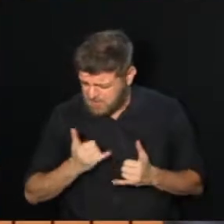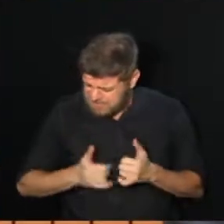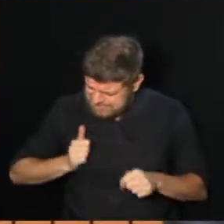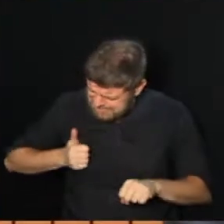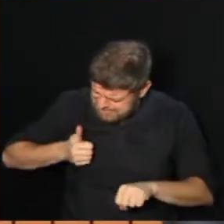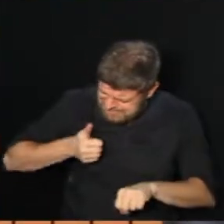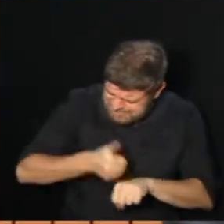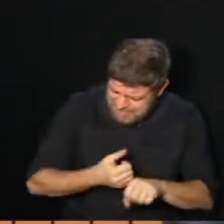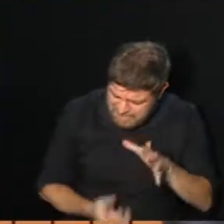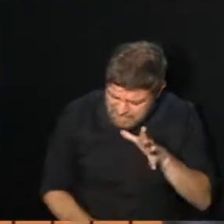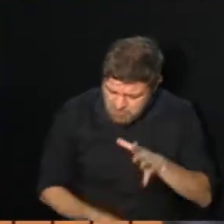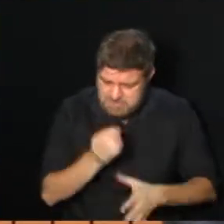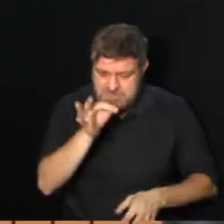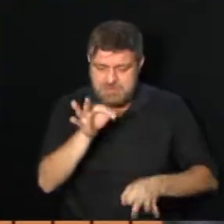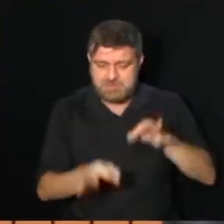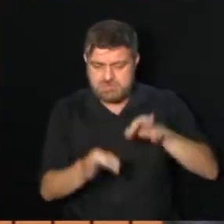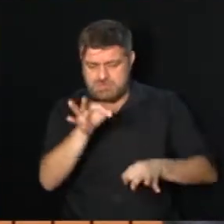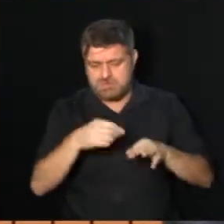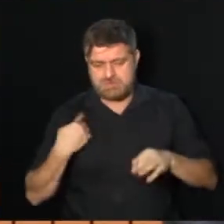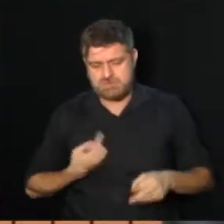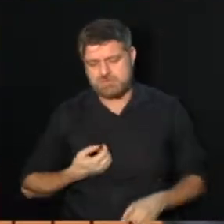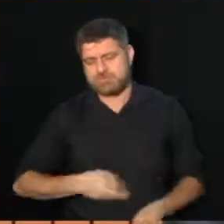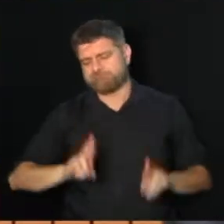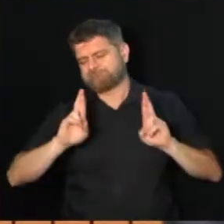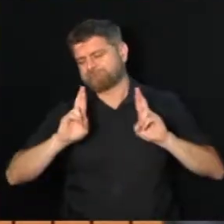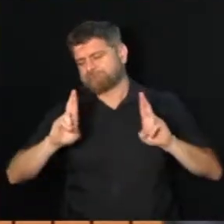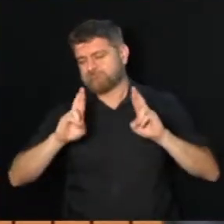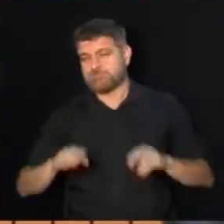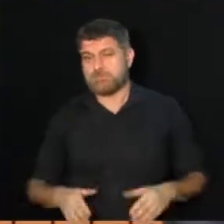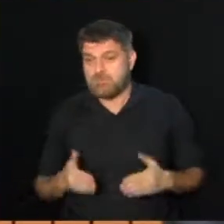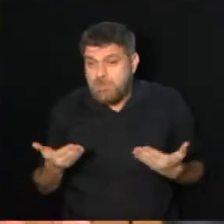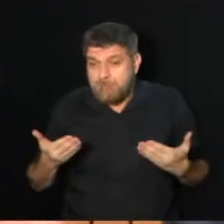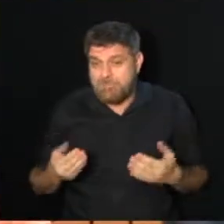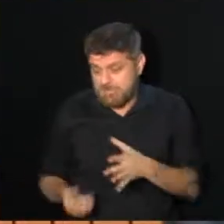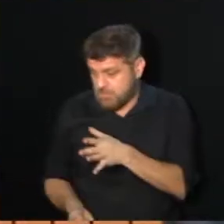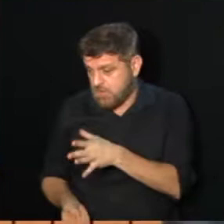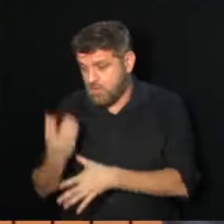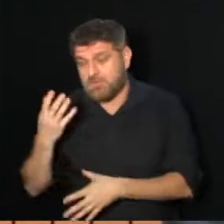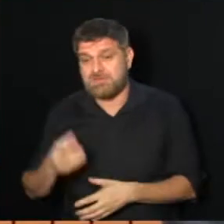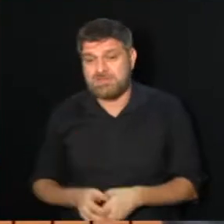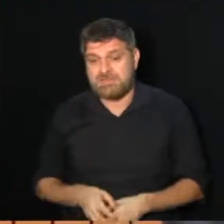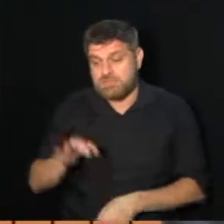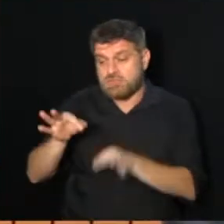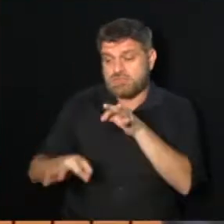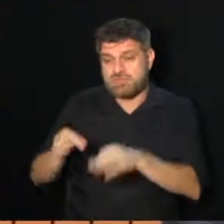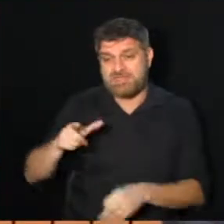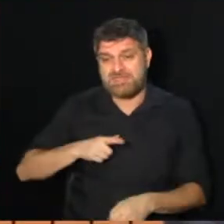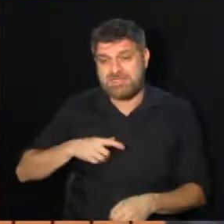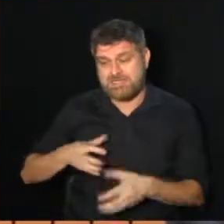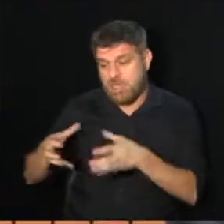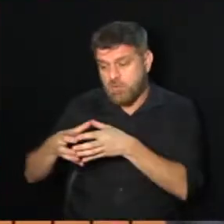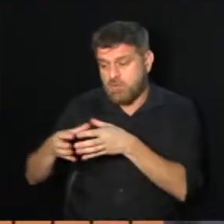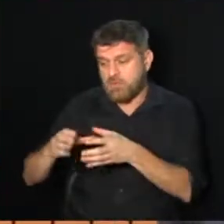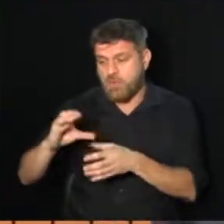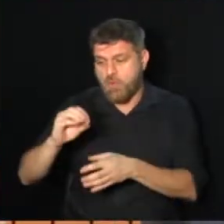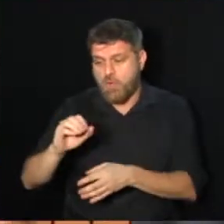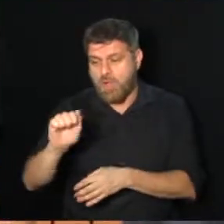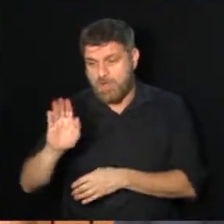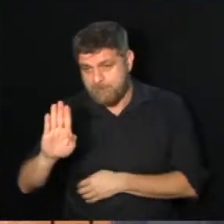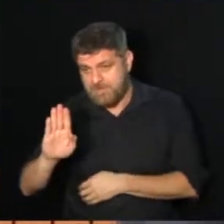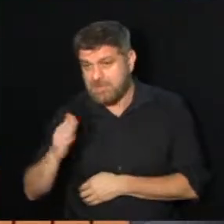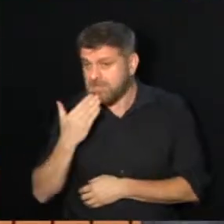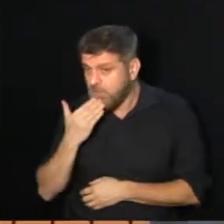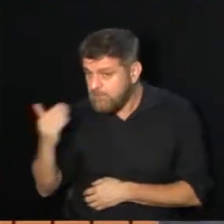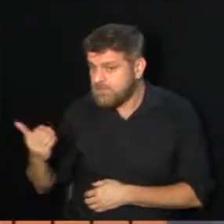essa justiça tão esperada. Mas não se consegue justiça se a OAB não se posiciona. Razão pela qual eu quero pedir para minha